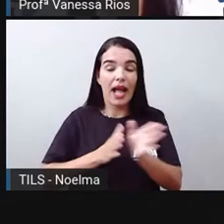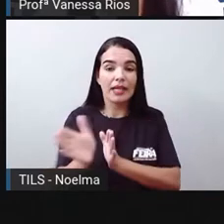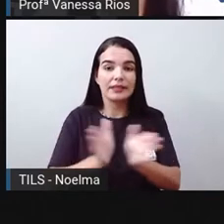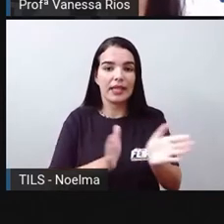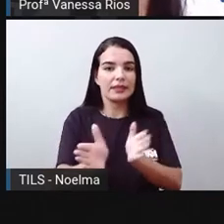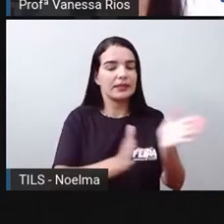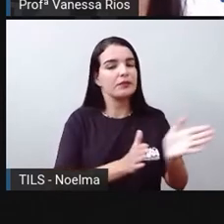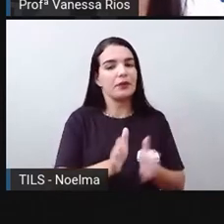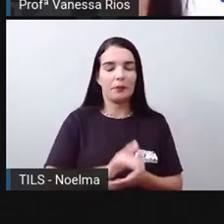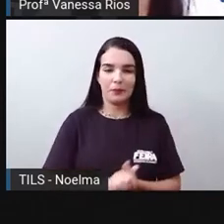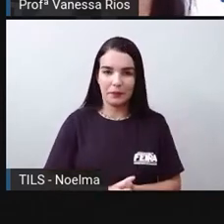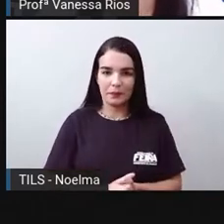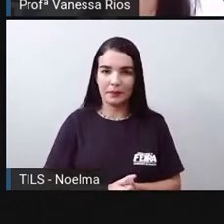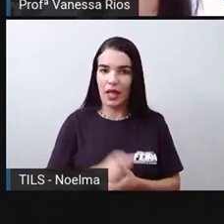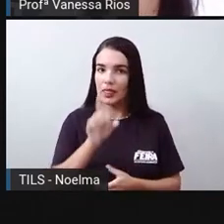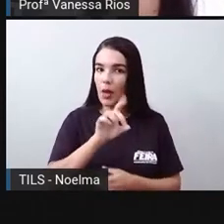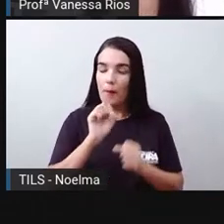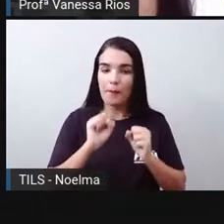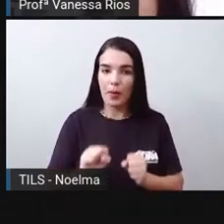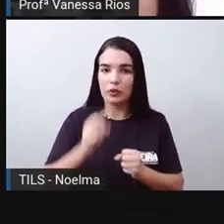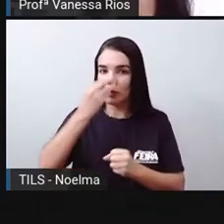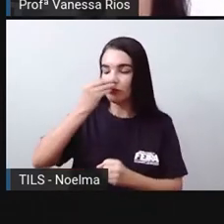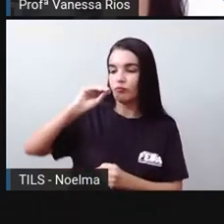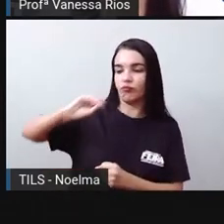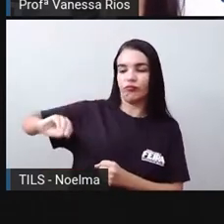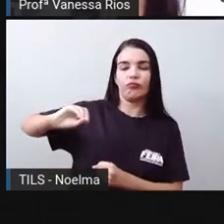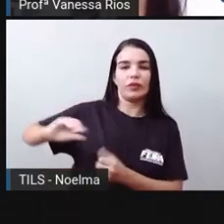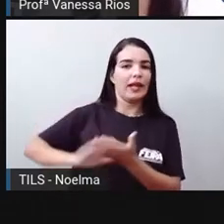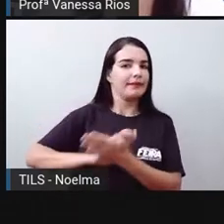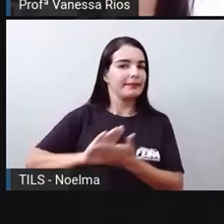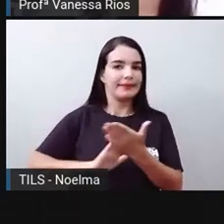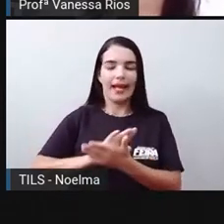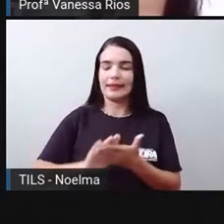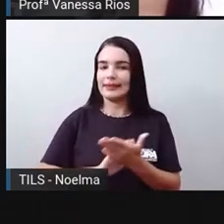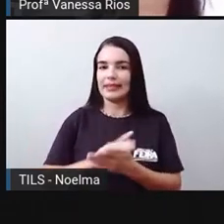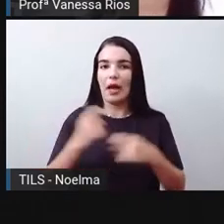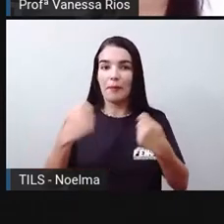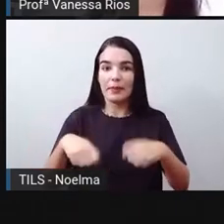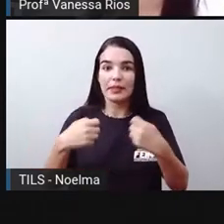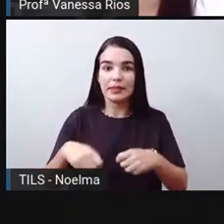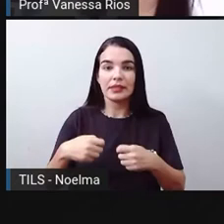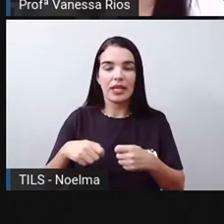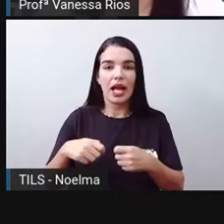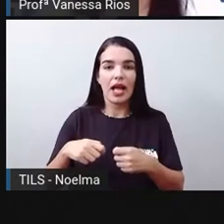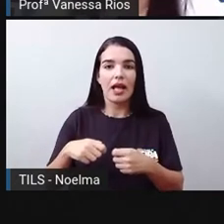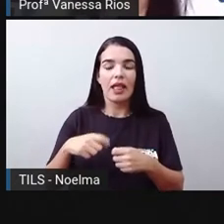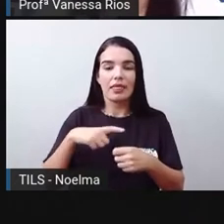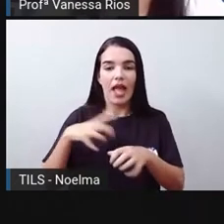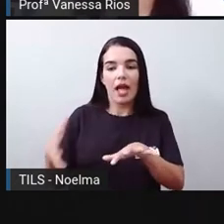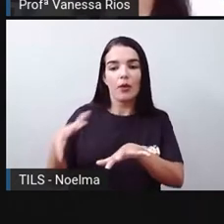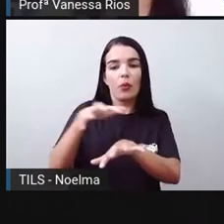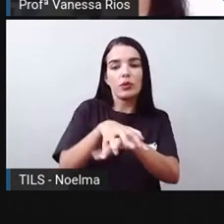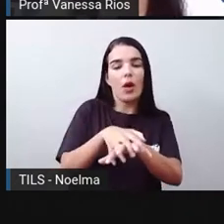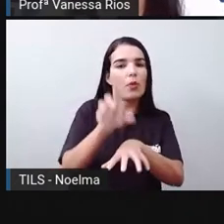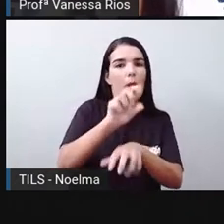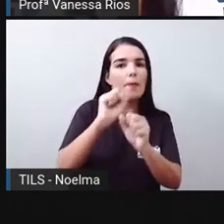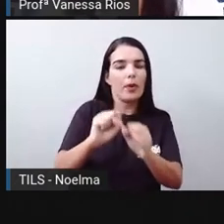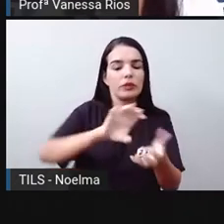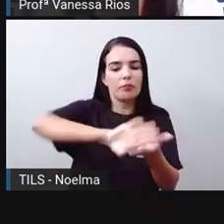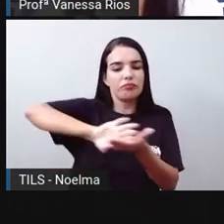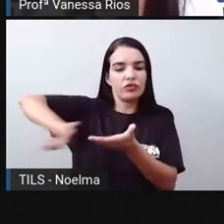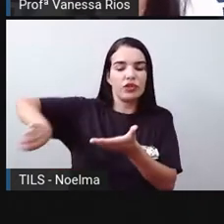ser excludente, ela não pode excluir, ela não pode tirar alguém daquele processo